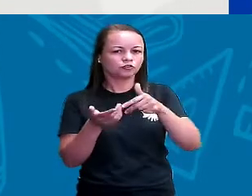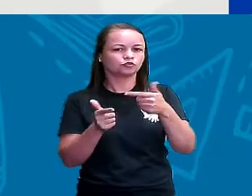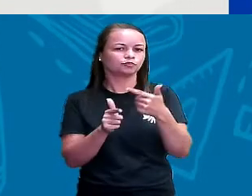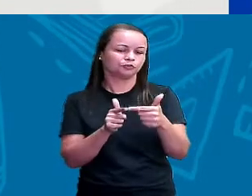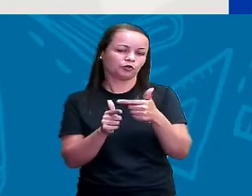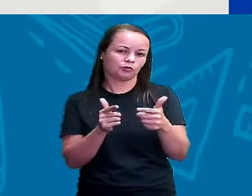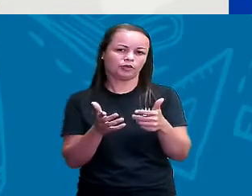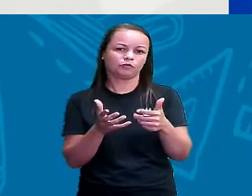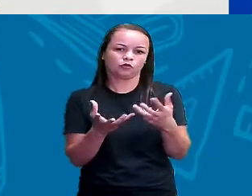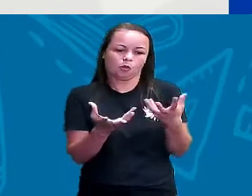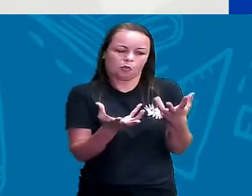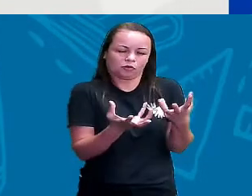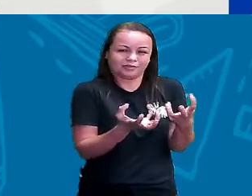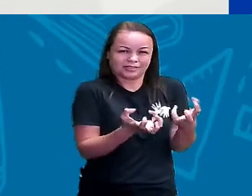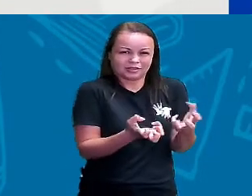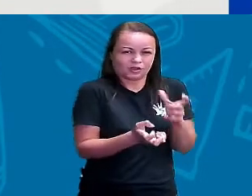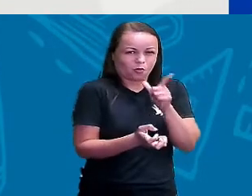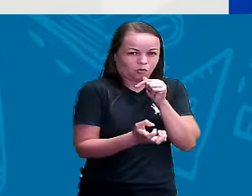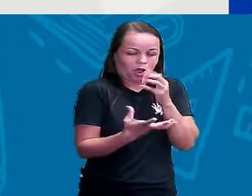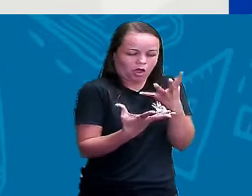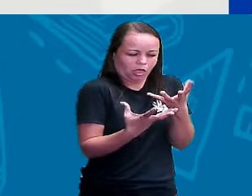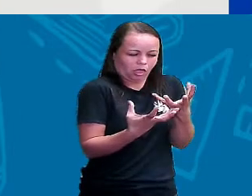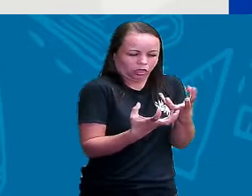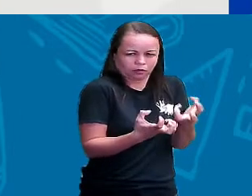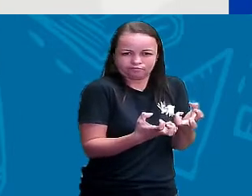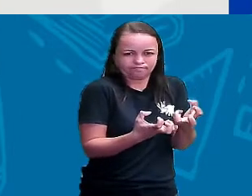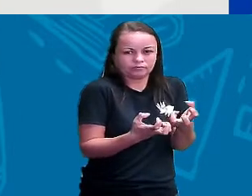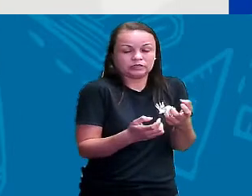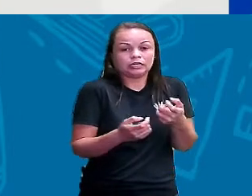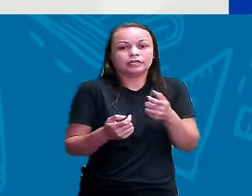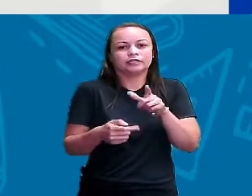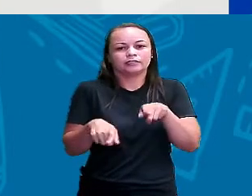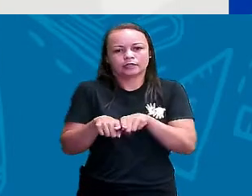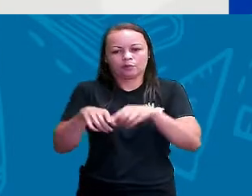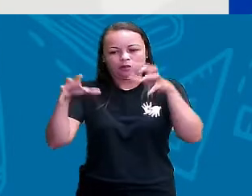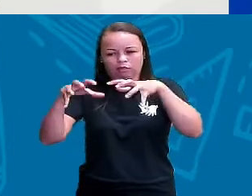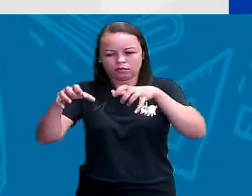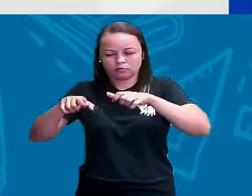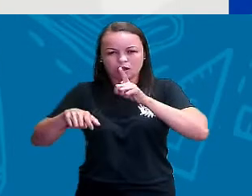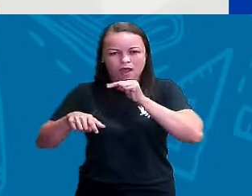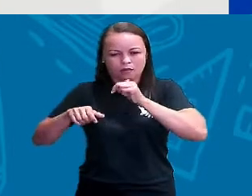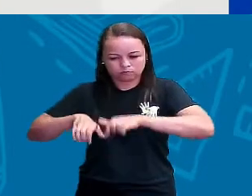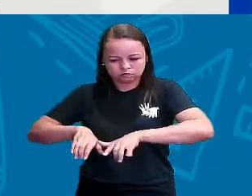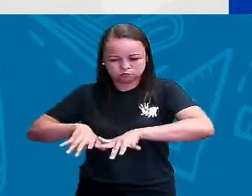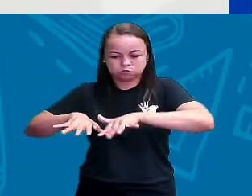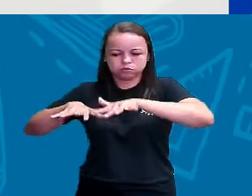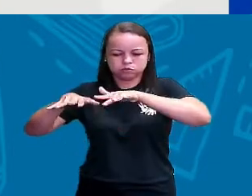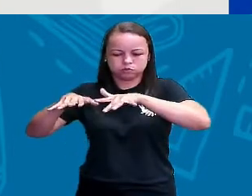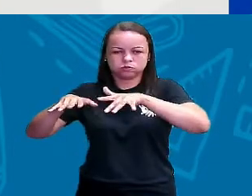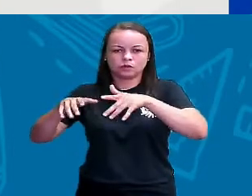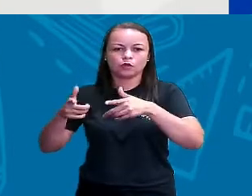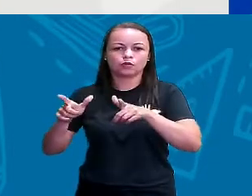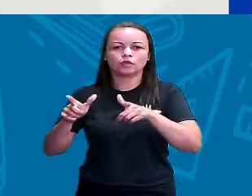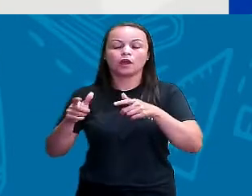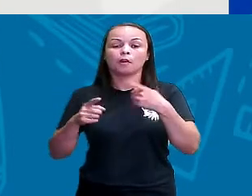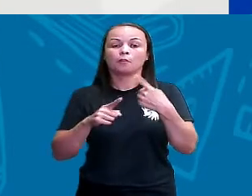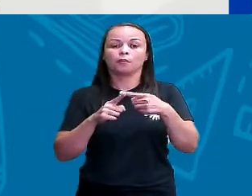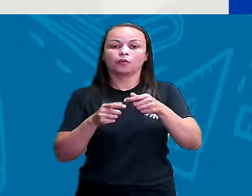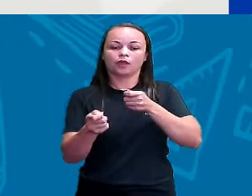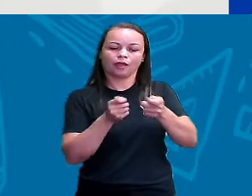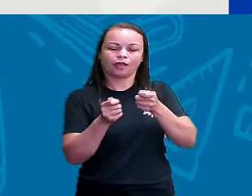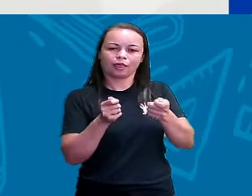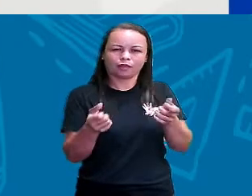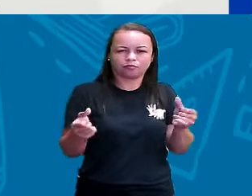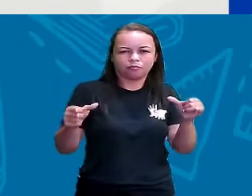como seca em alguns lugares e alagamentos em outros lugares, porque o nosso planeta acaba ficando em desequilíbrio, tá certo?